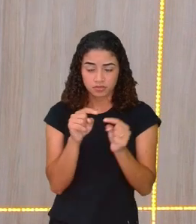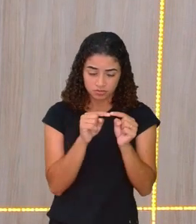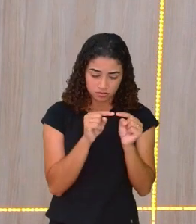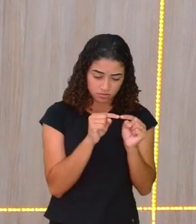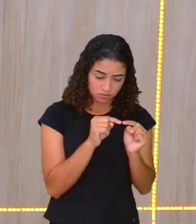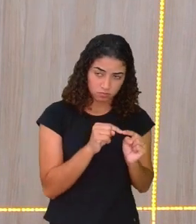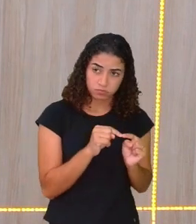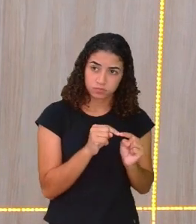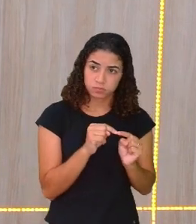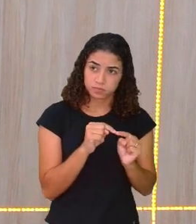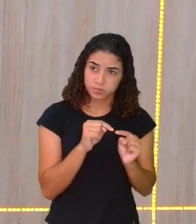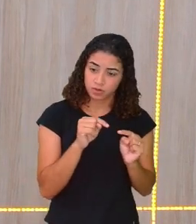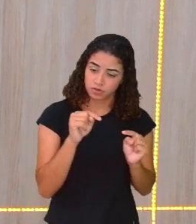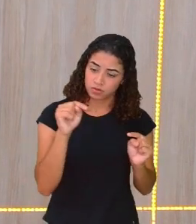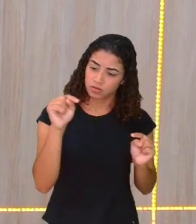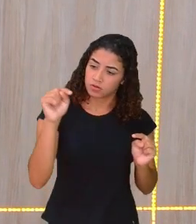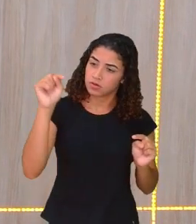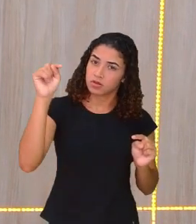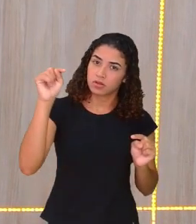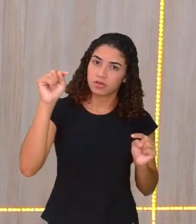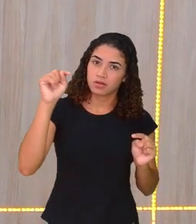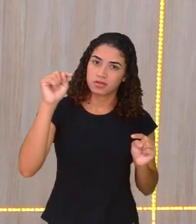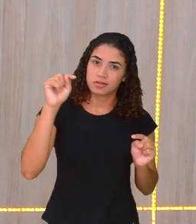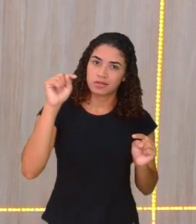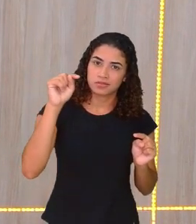reta tocar no centro